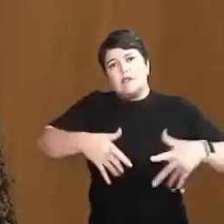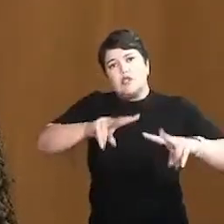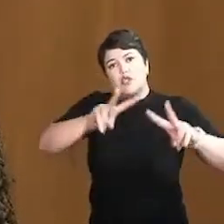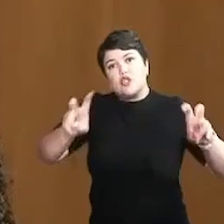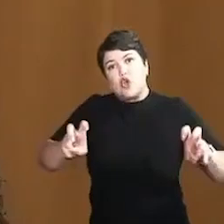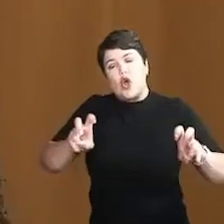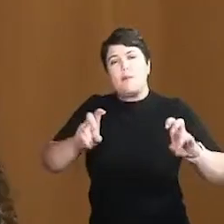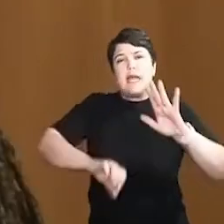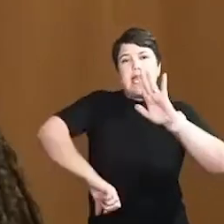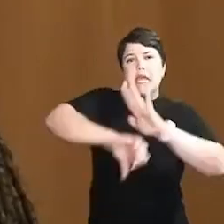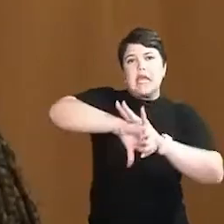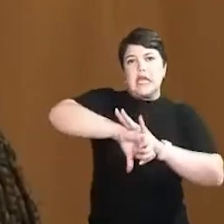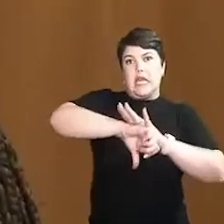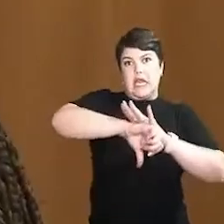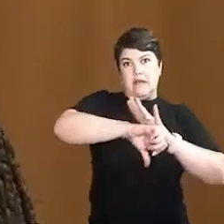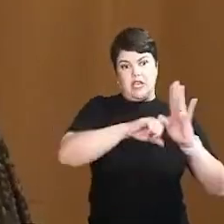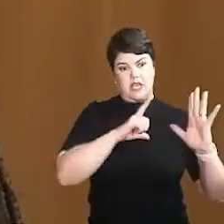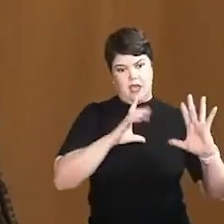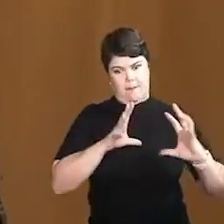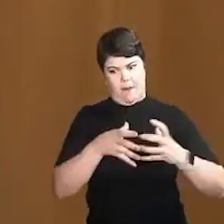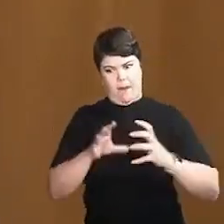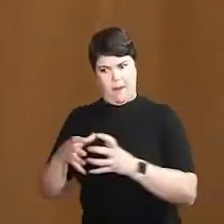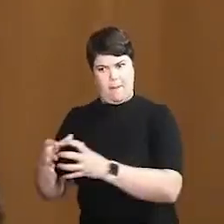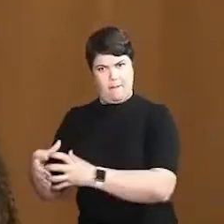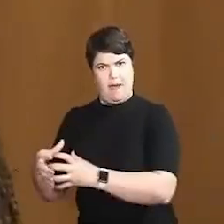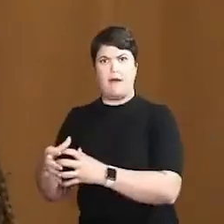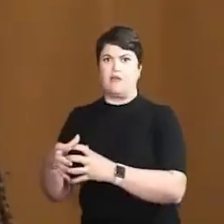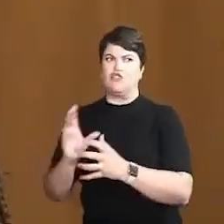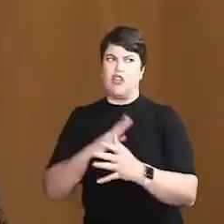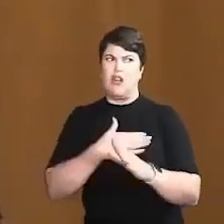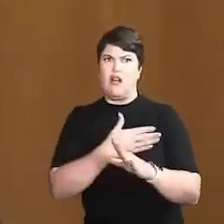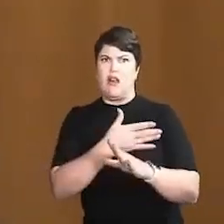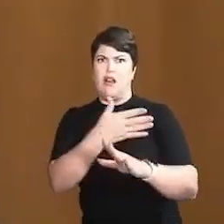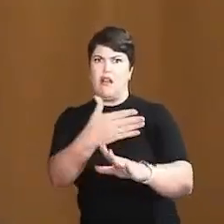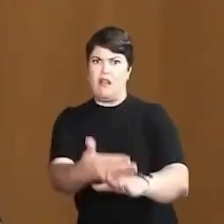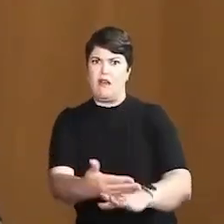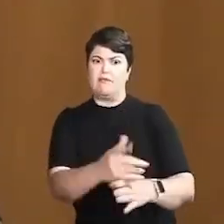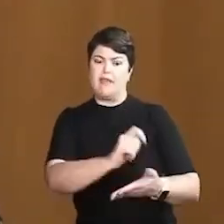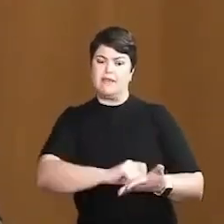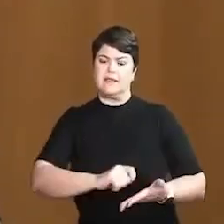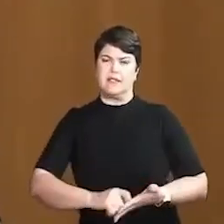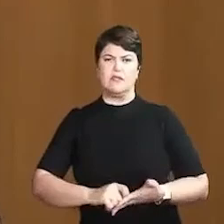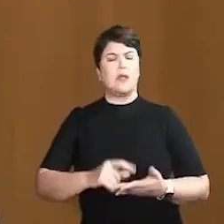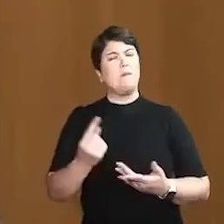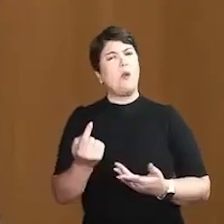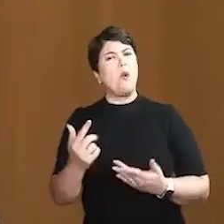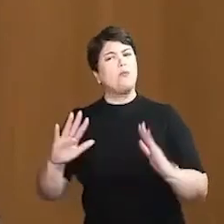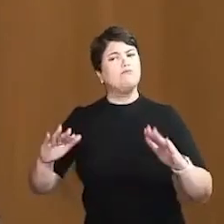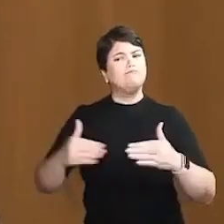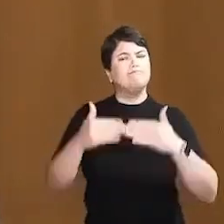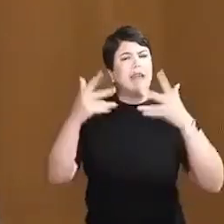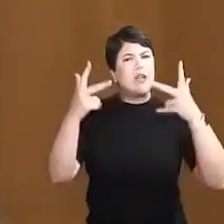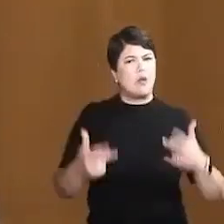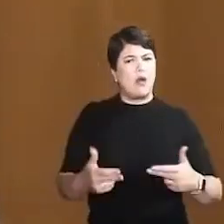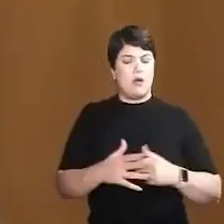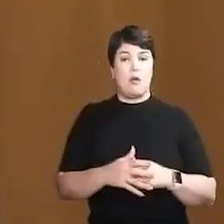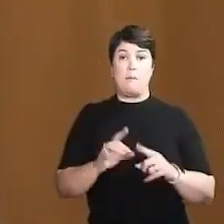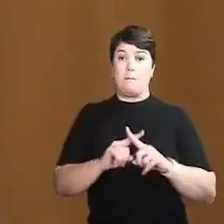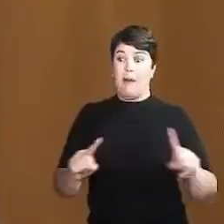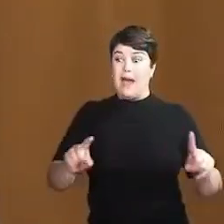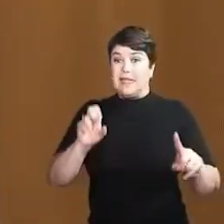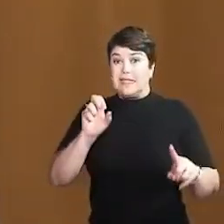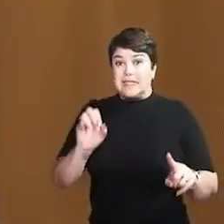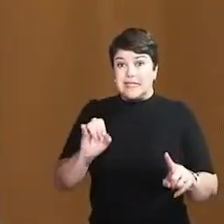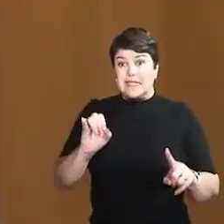Brasil vasta literatura Infelizmente há poucos consensos um deles é que sem o